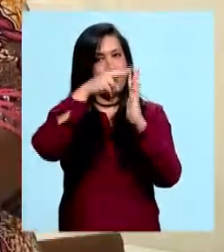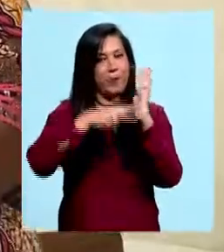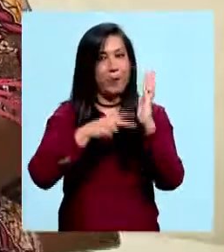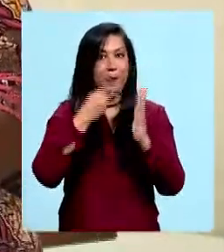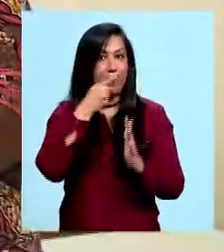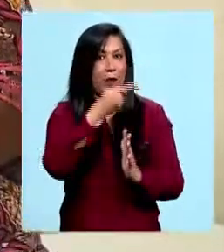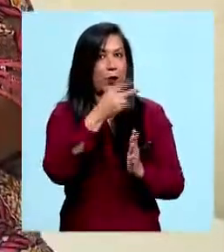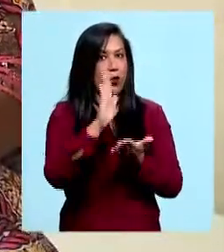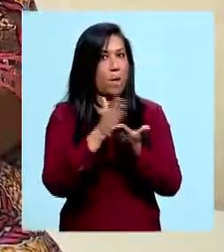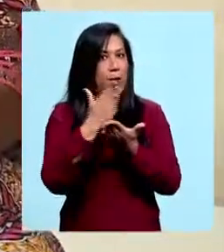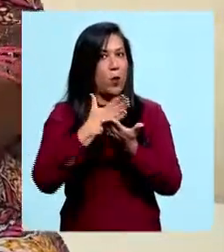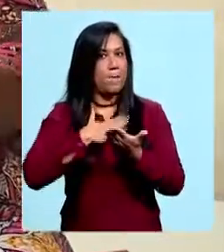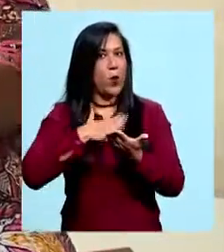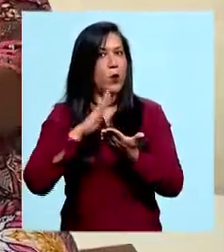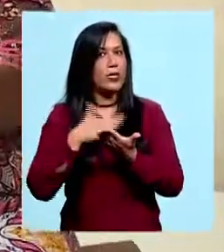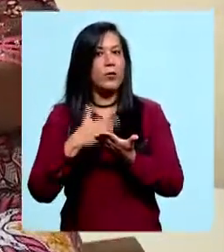digo: